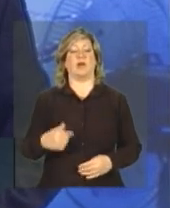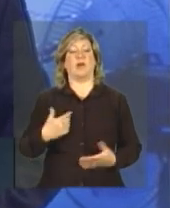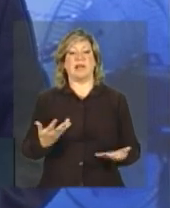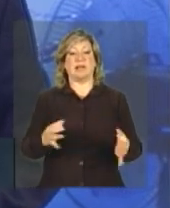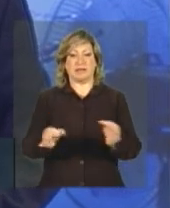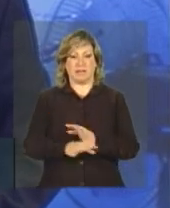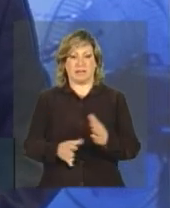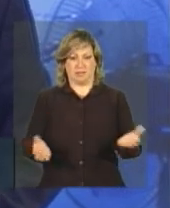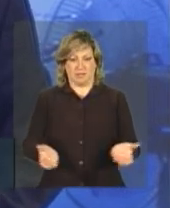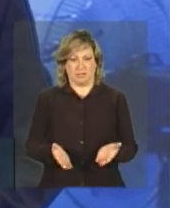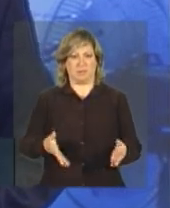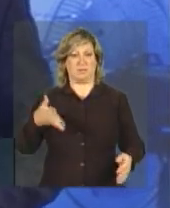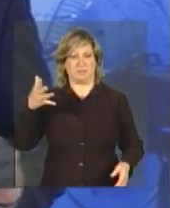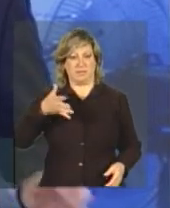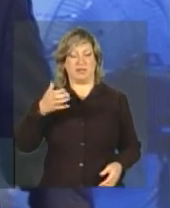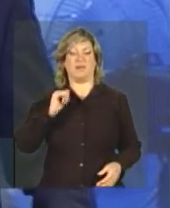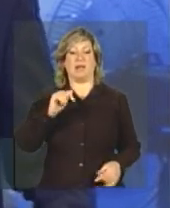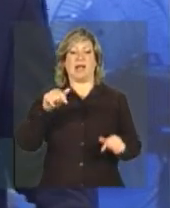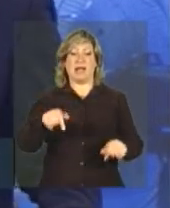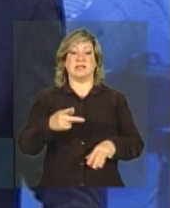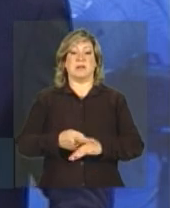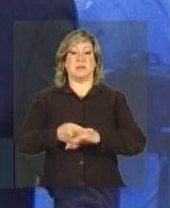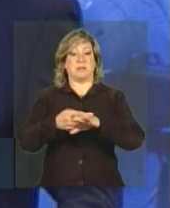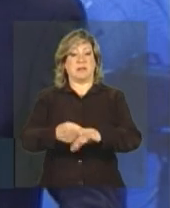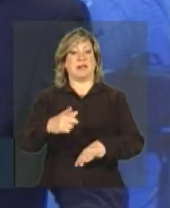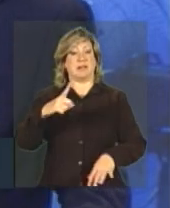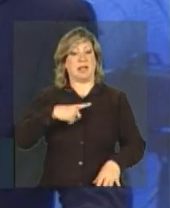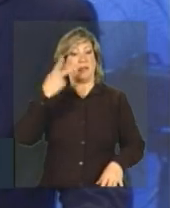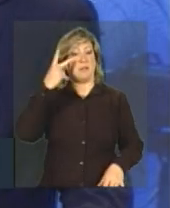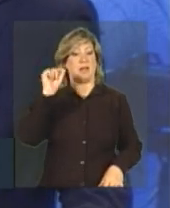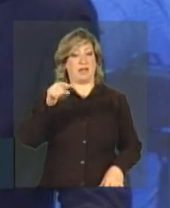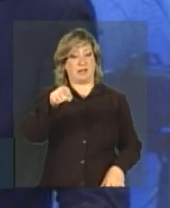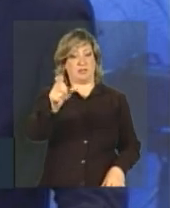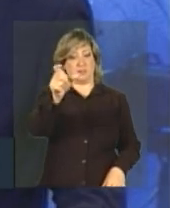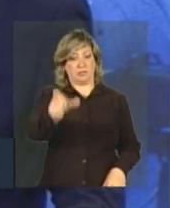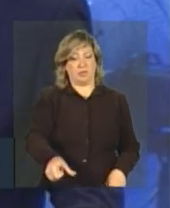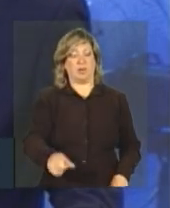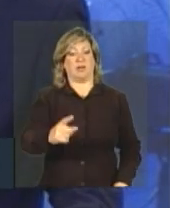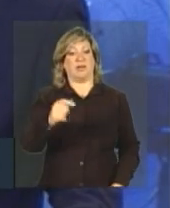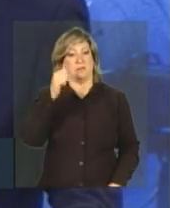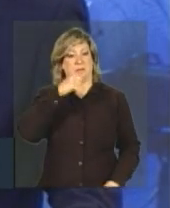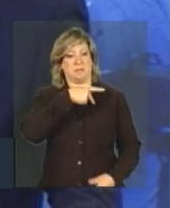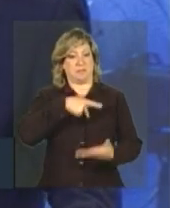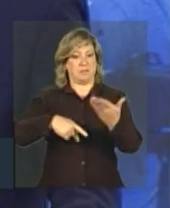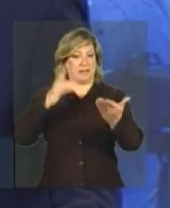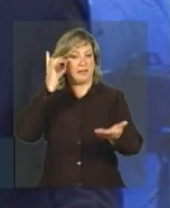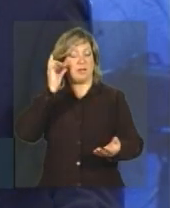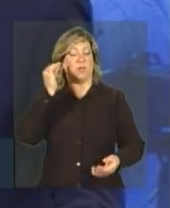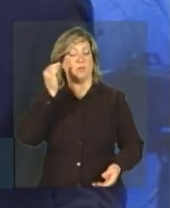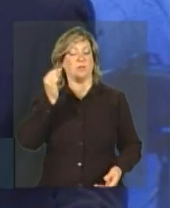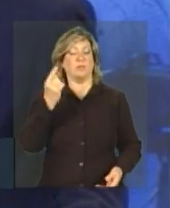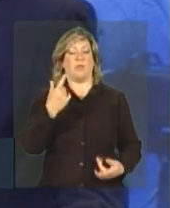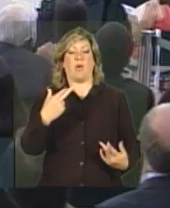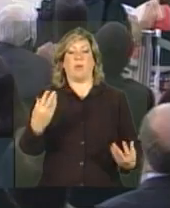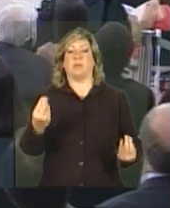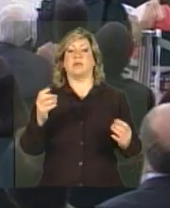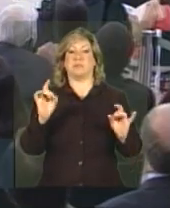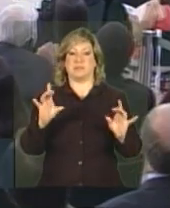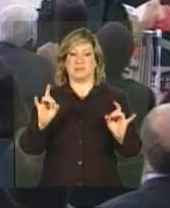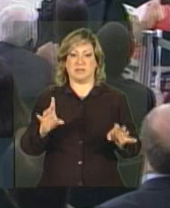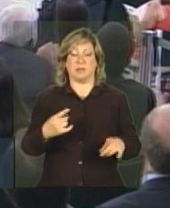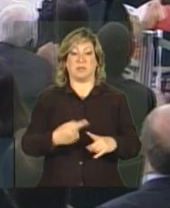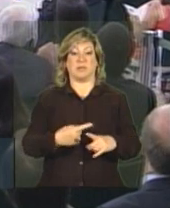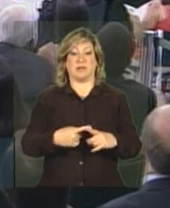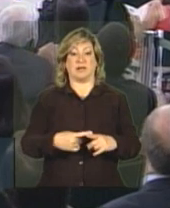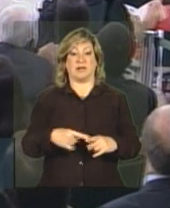terminar dizendo que esse prêmio, acho que tem para a senhora um sabor muito especial, porque a universidade que ganhou é de Minas Gerais,